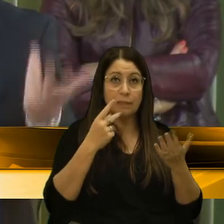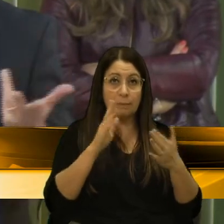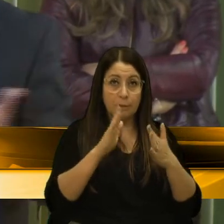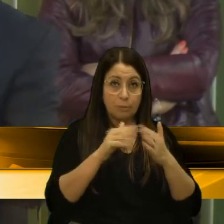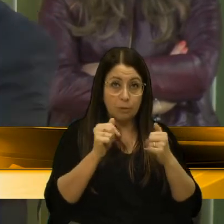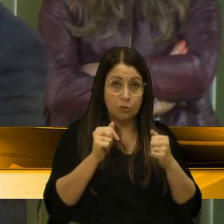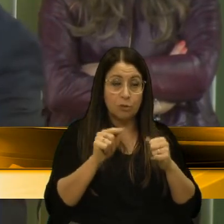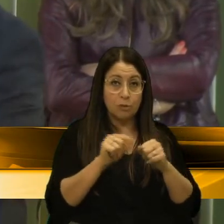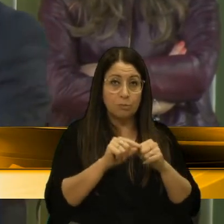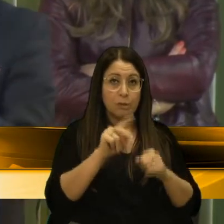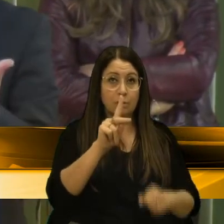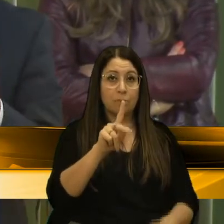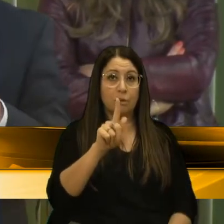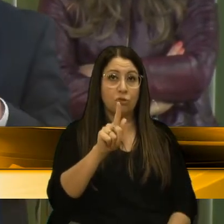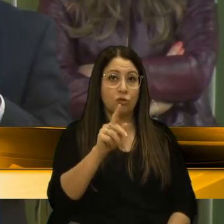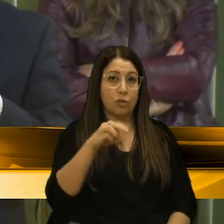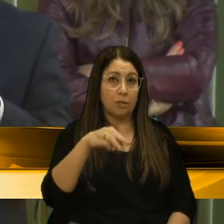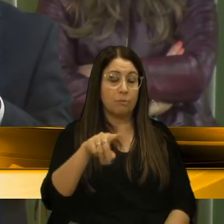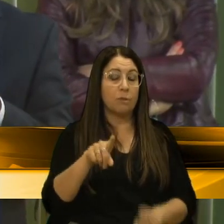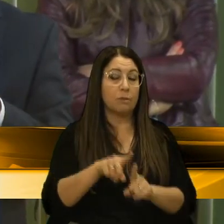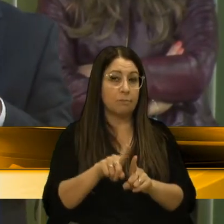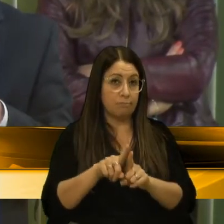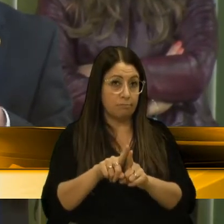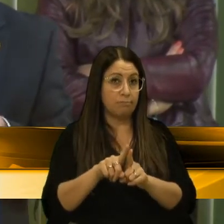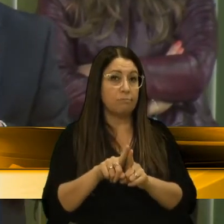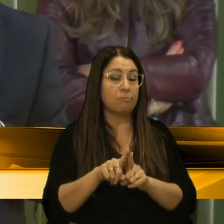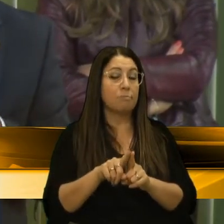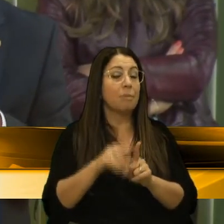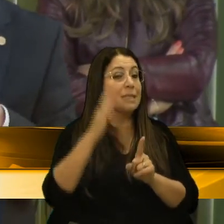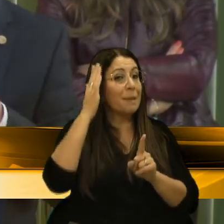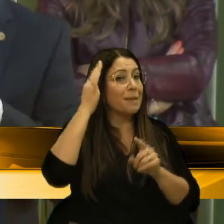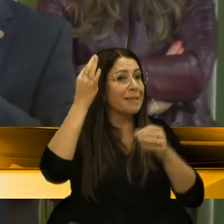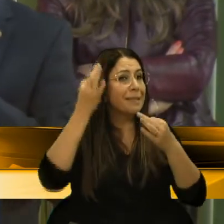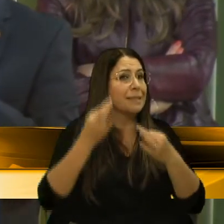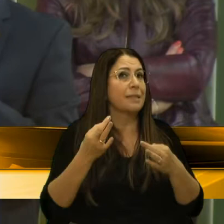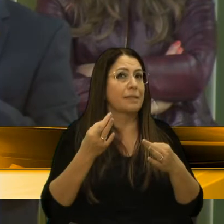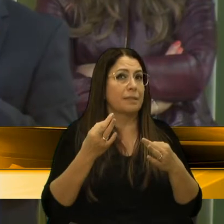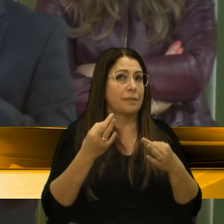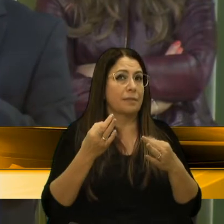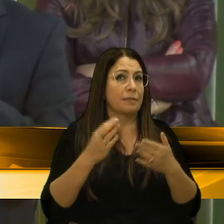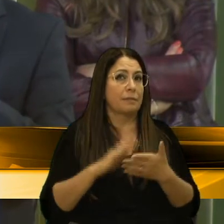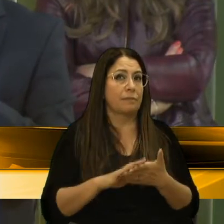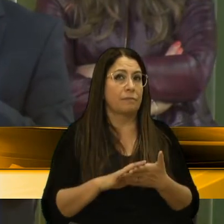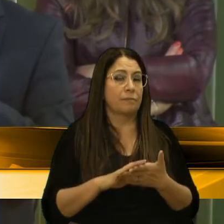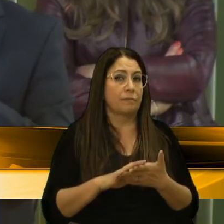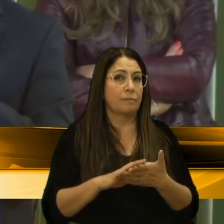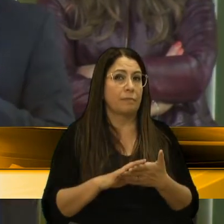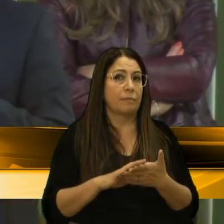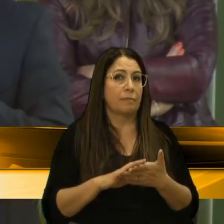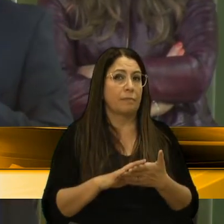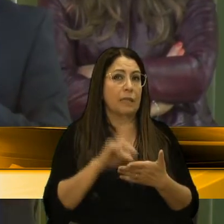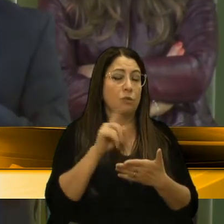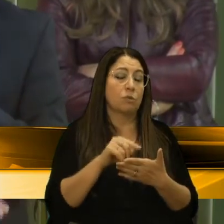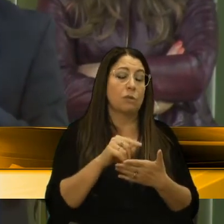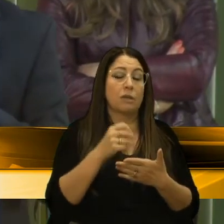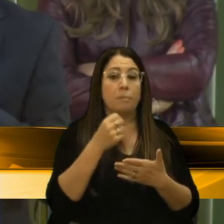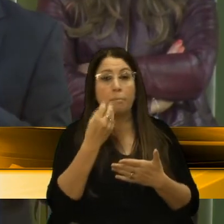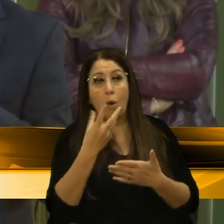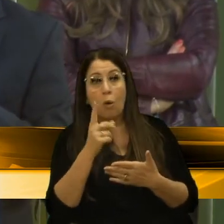pedido, falei com a PGM até, para saber exatamente se isso aqui era viável ou